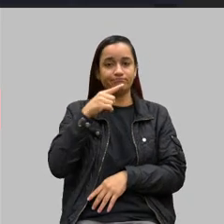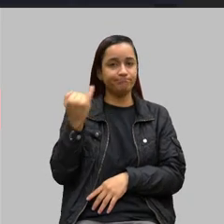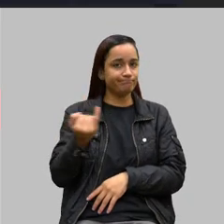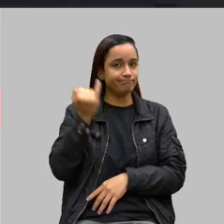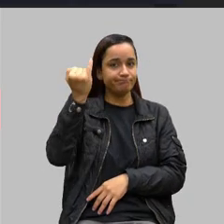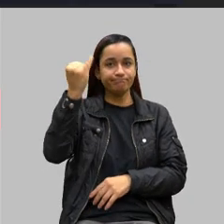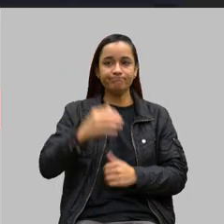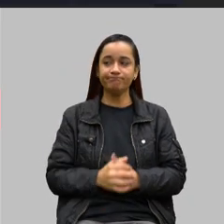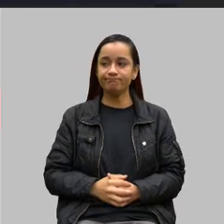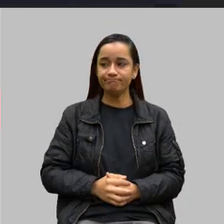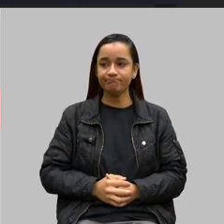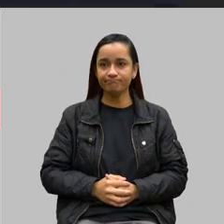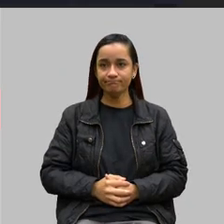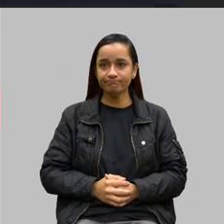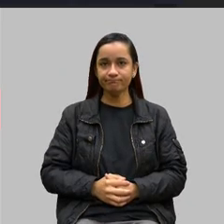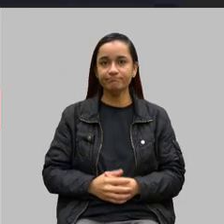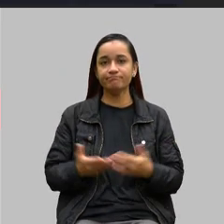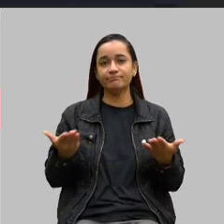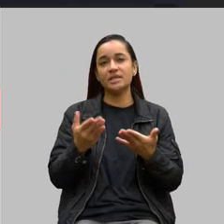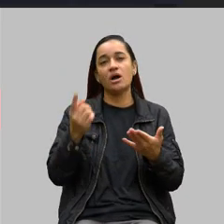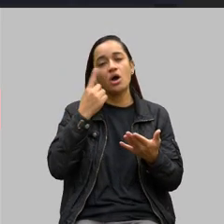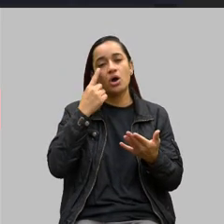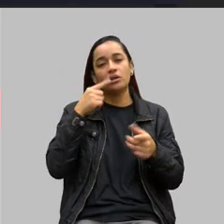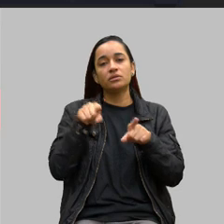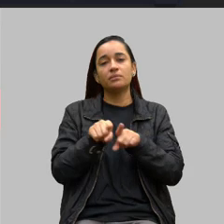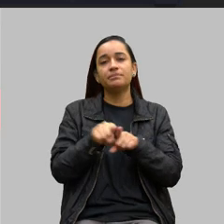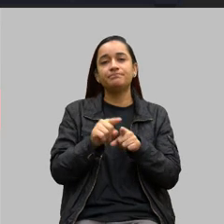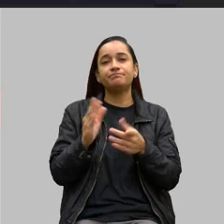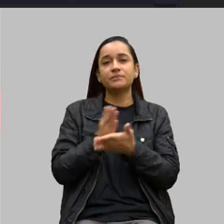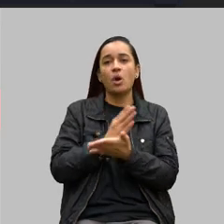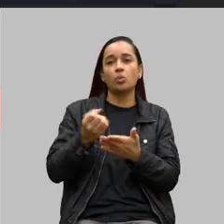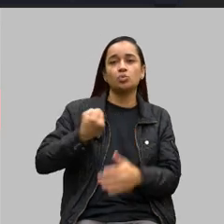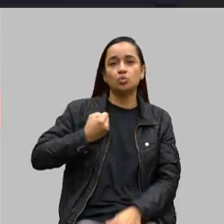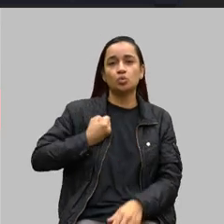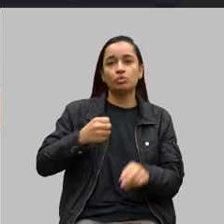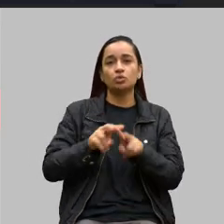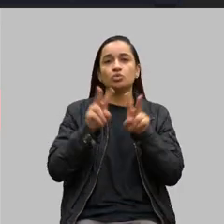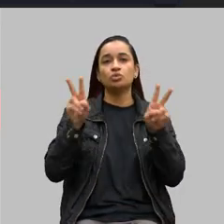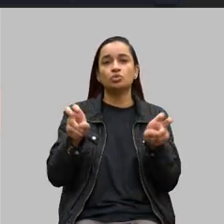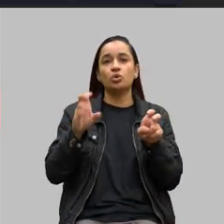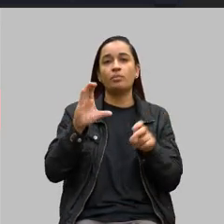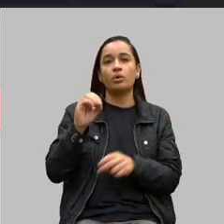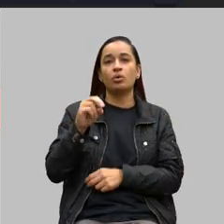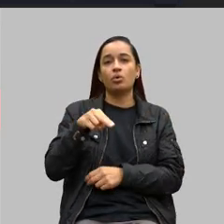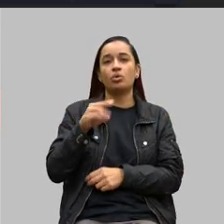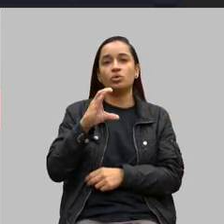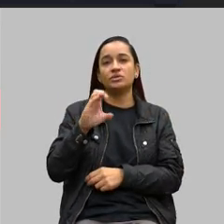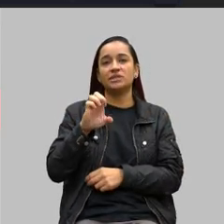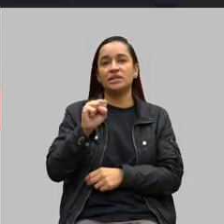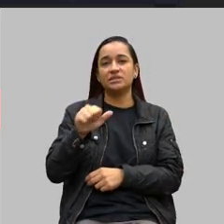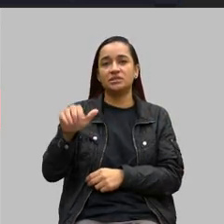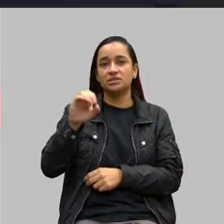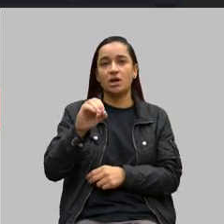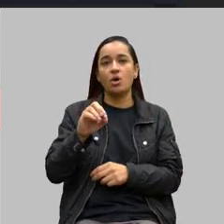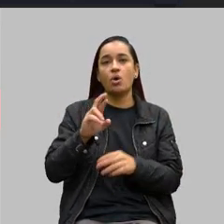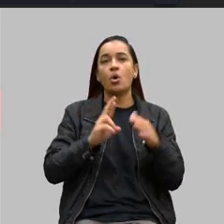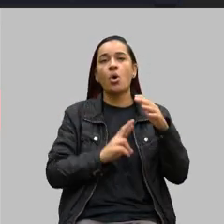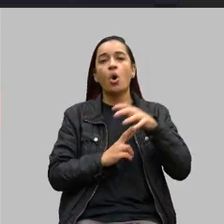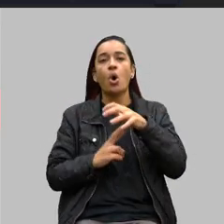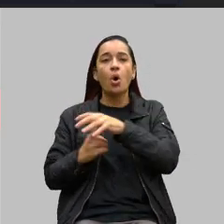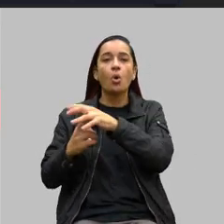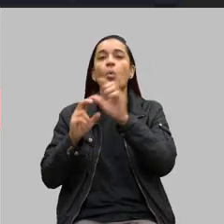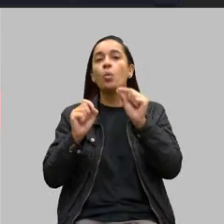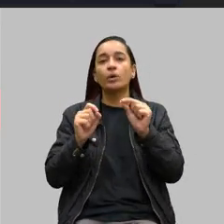fundamental trazendo um pouco de números aqui também em relação às concessões rodoviárias né Eu queria fazer o destaque né a MG 050